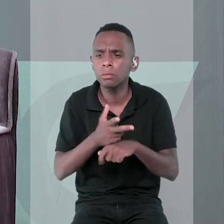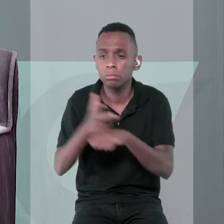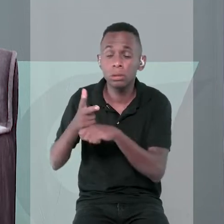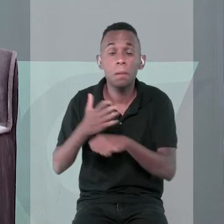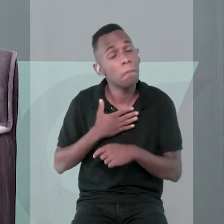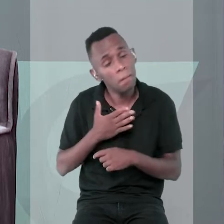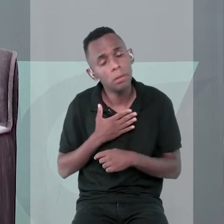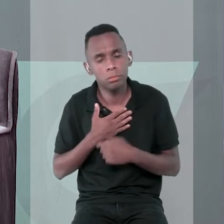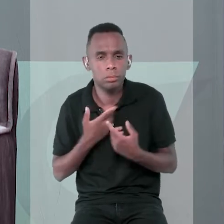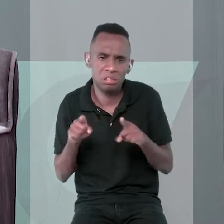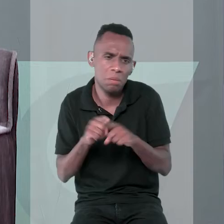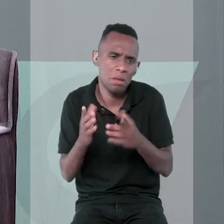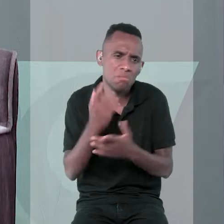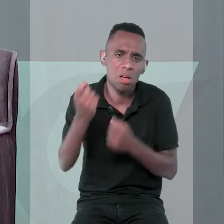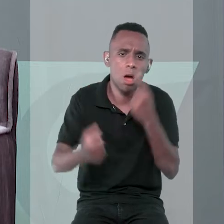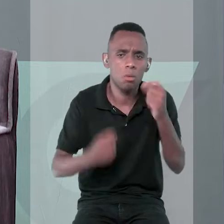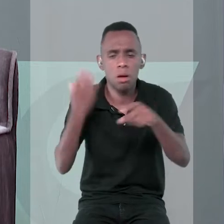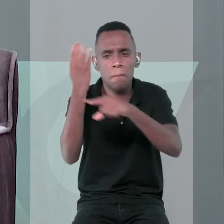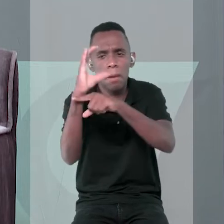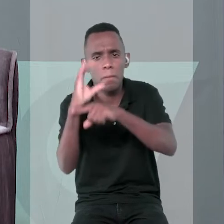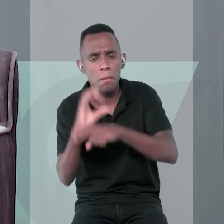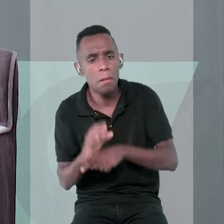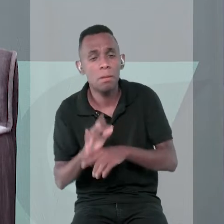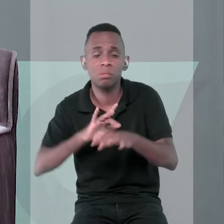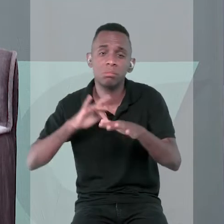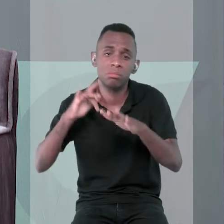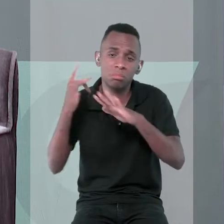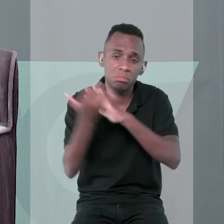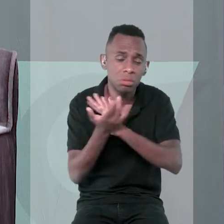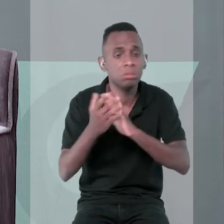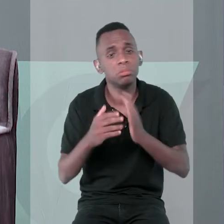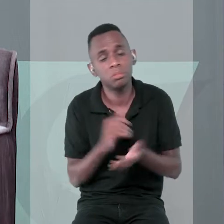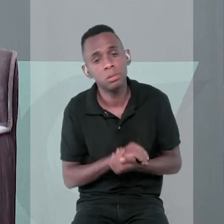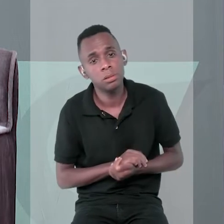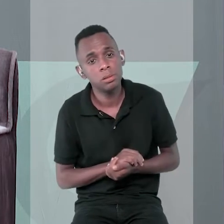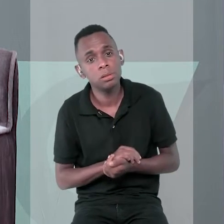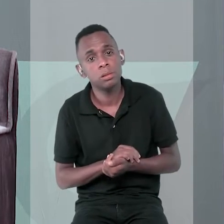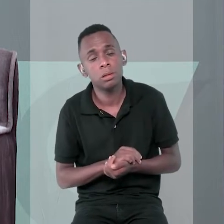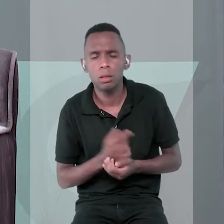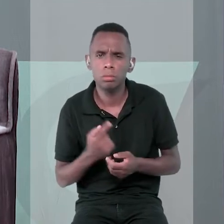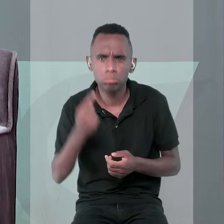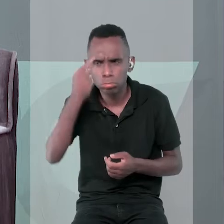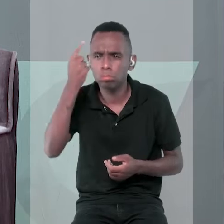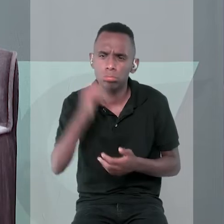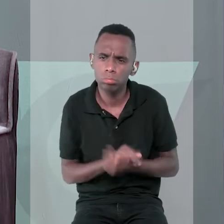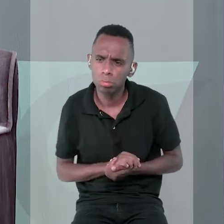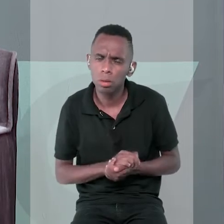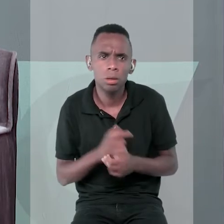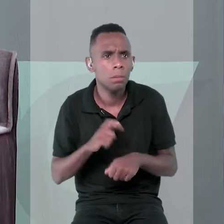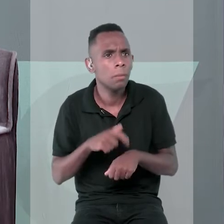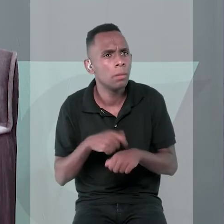mim. E também alguns eu fui postando nas redes para as pessoas acompanharem, pesquisa de campo. E aí me ocorreu, durante a